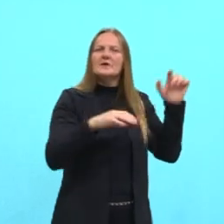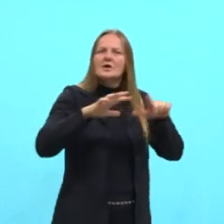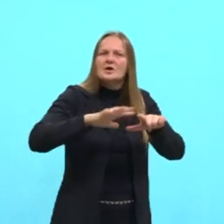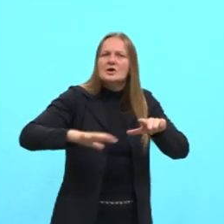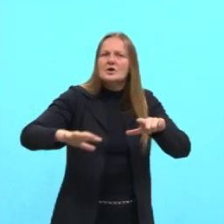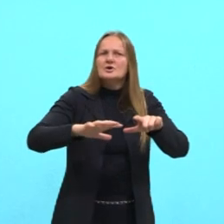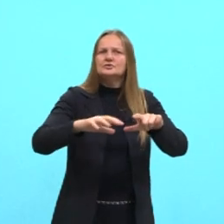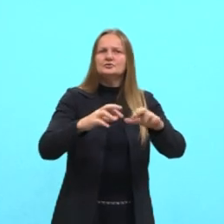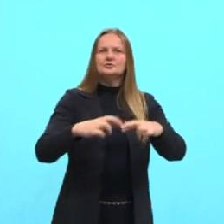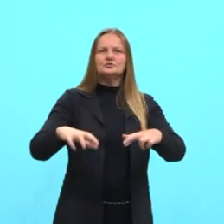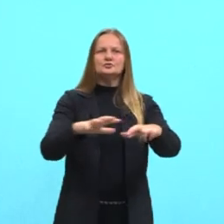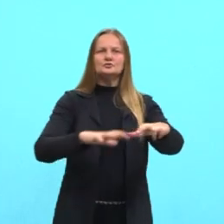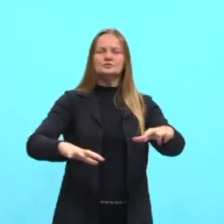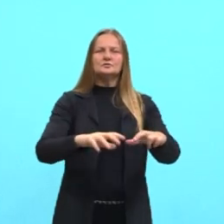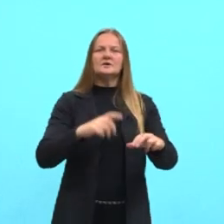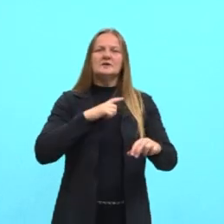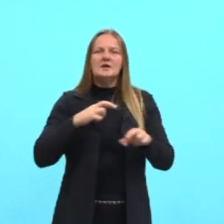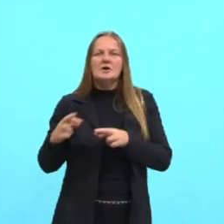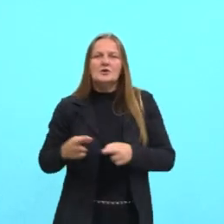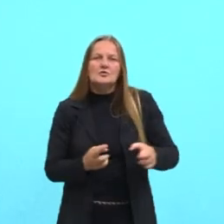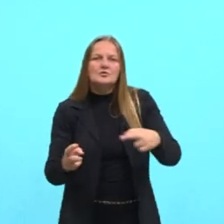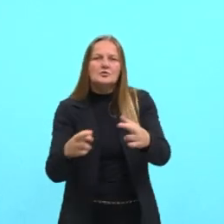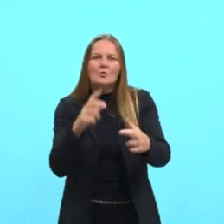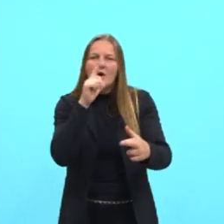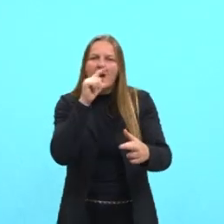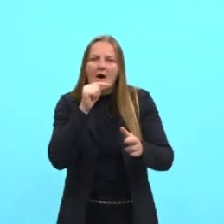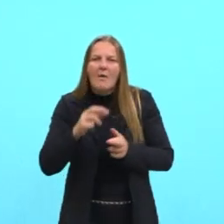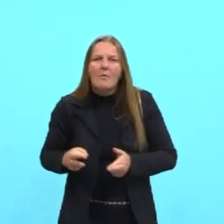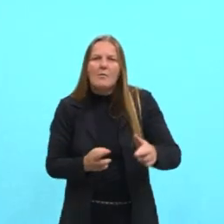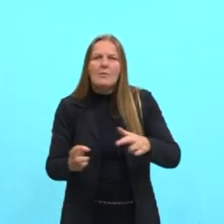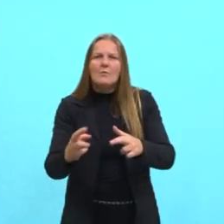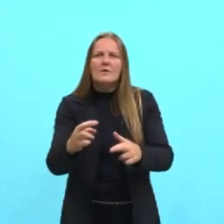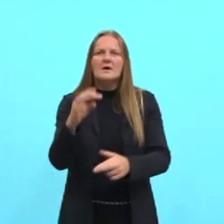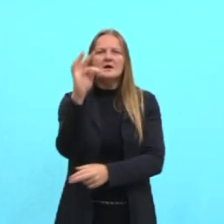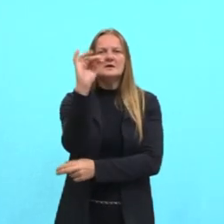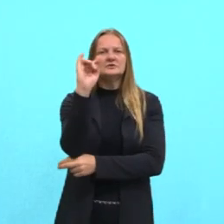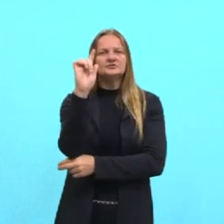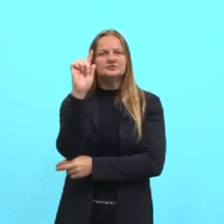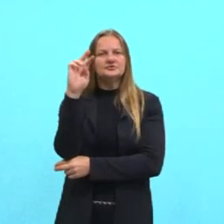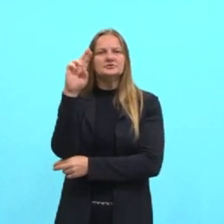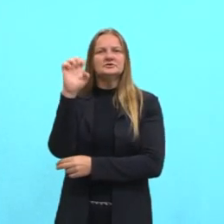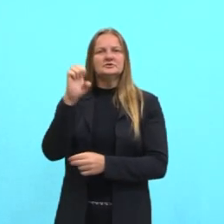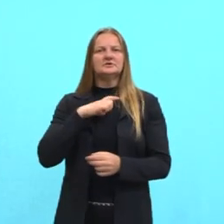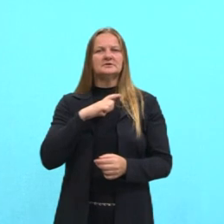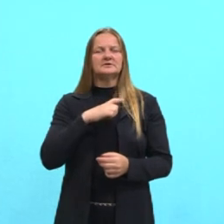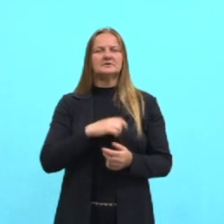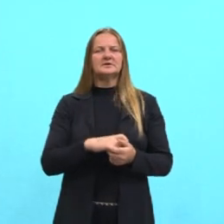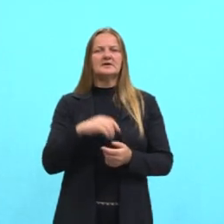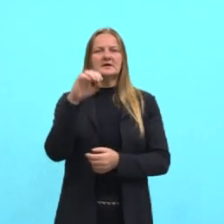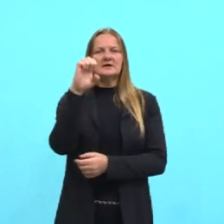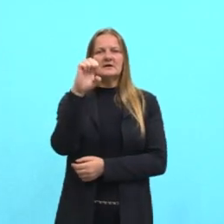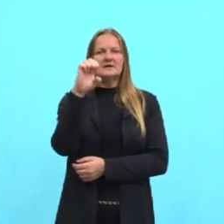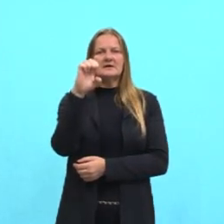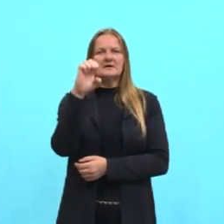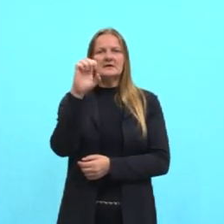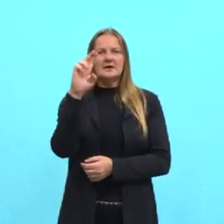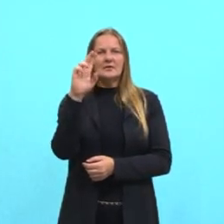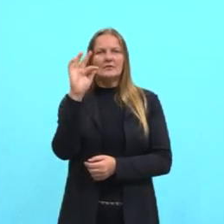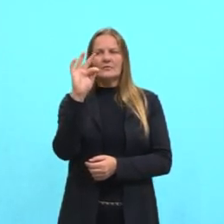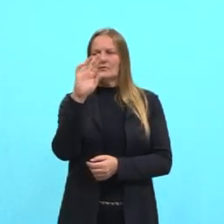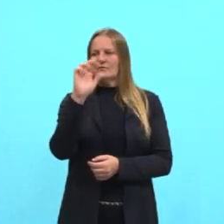que estão cercadas de Rio a nós temos aqui o Rio Tigre o rio eu traces na e